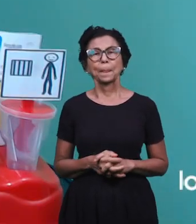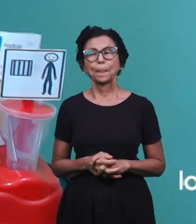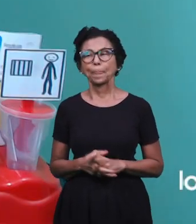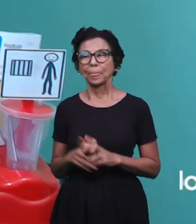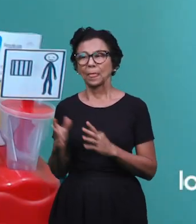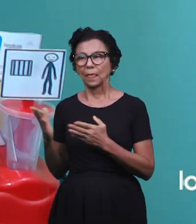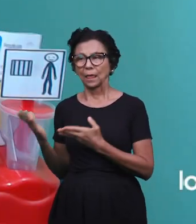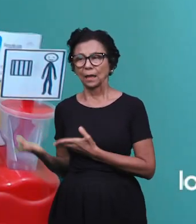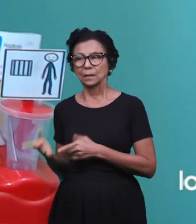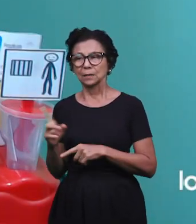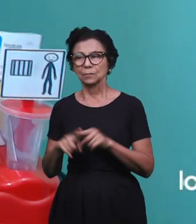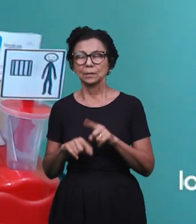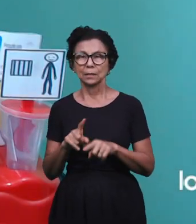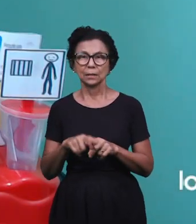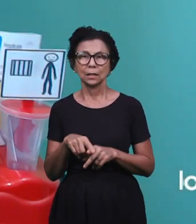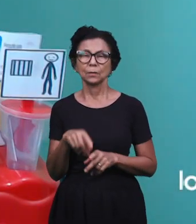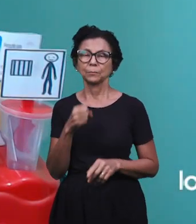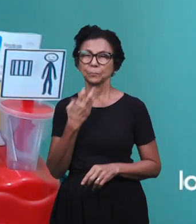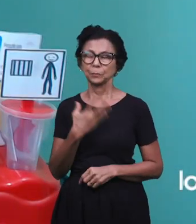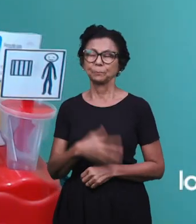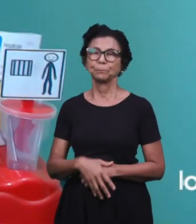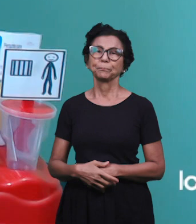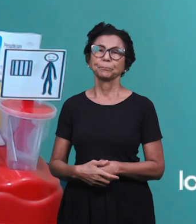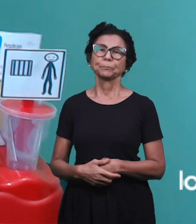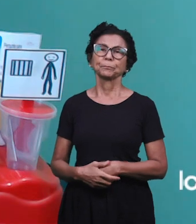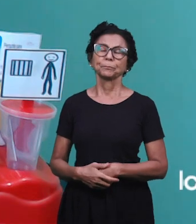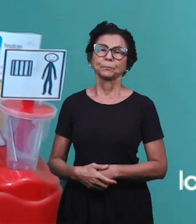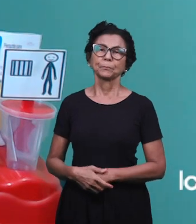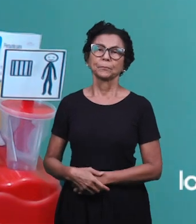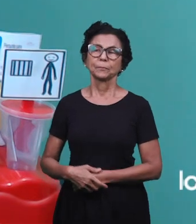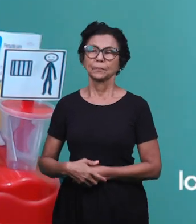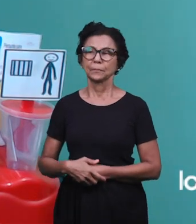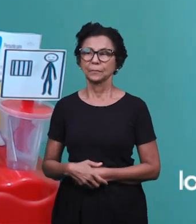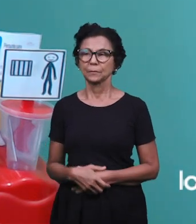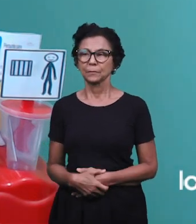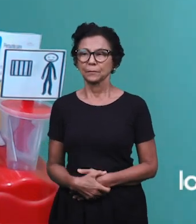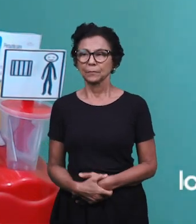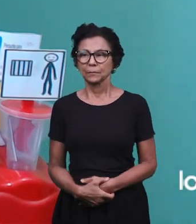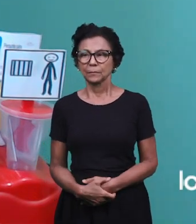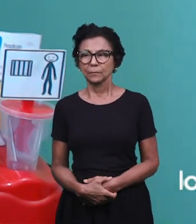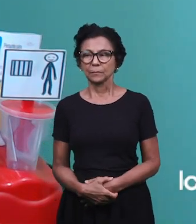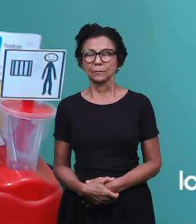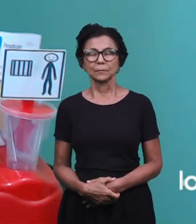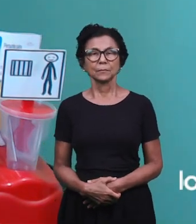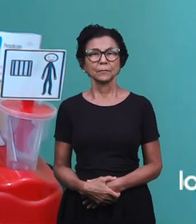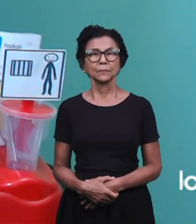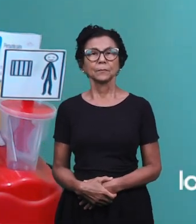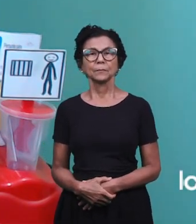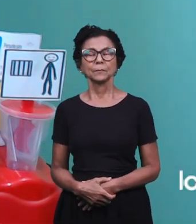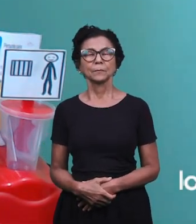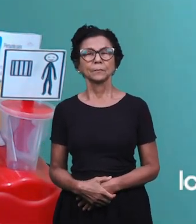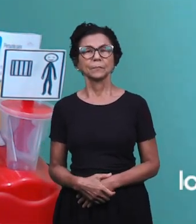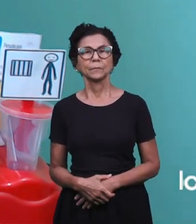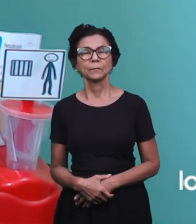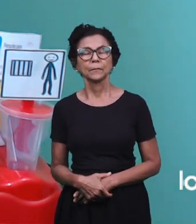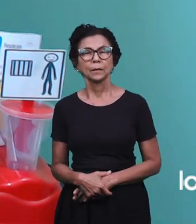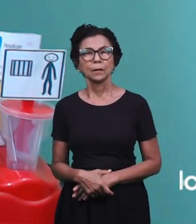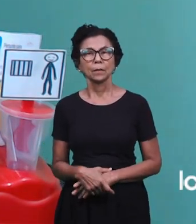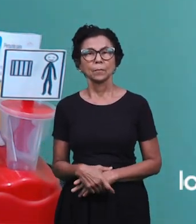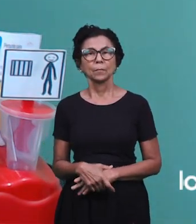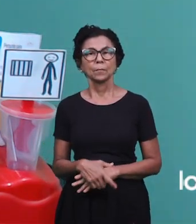criança, esse material funciona bem. Bom, vamos para um trechinho da aula, não vamos trabalhar a aula toda aqui,